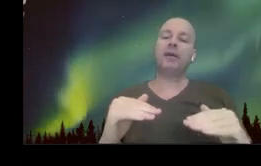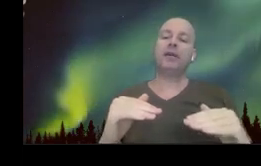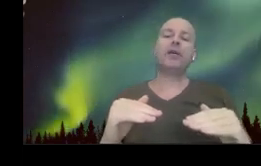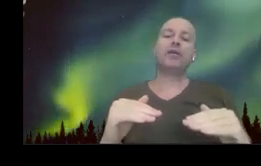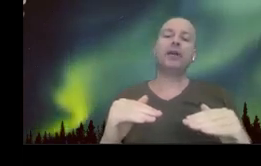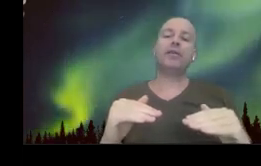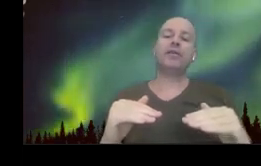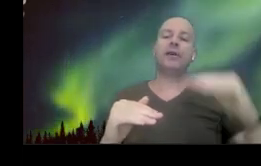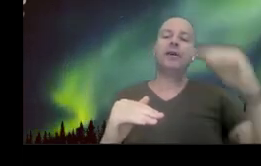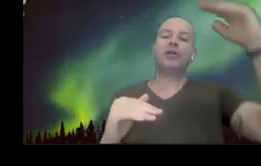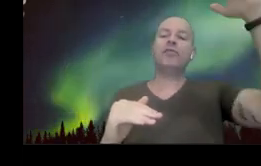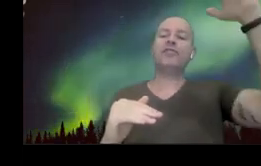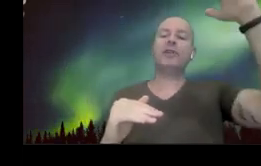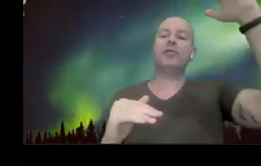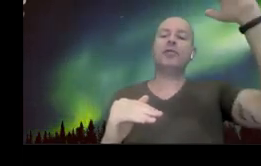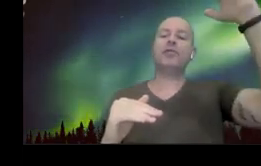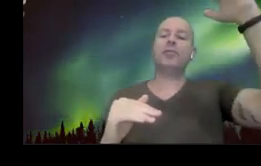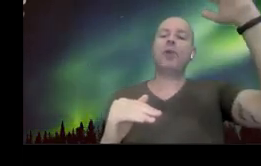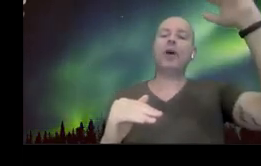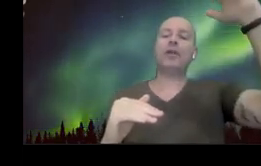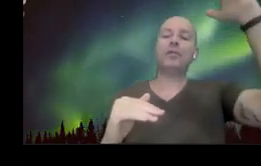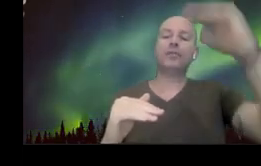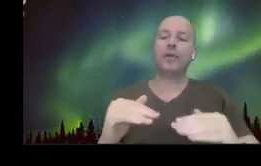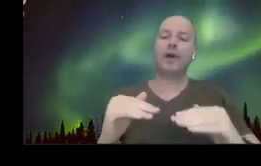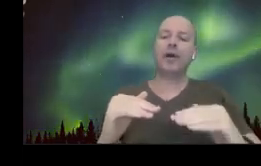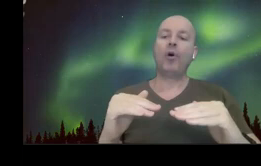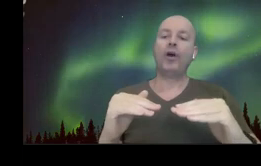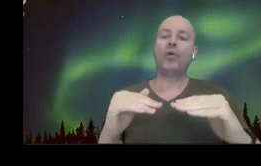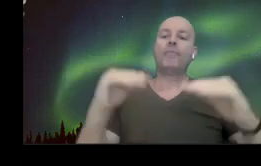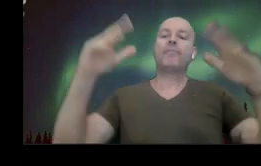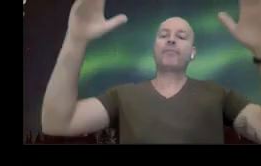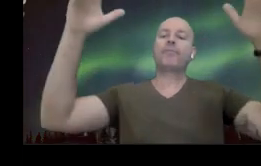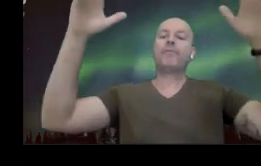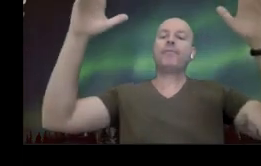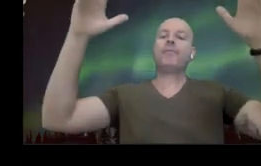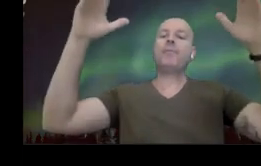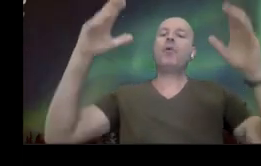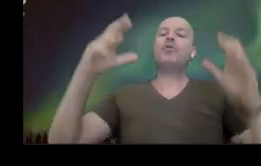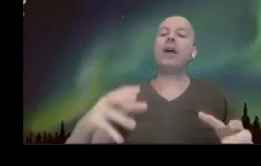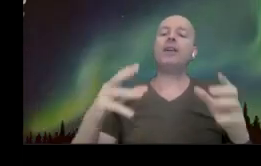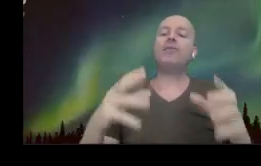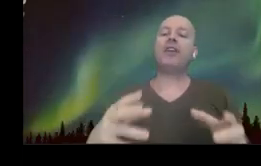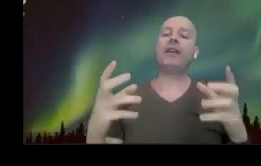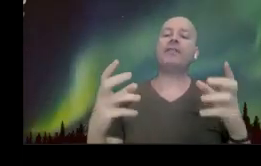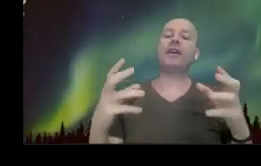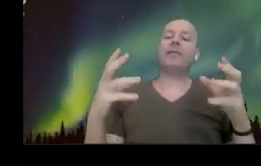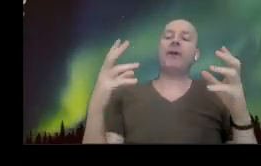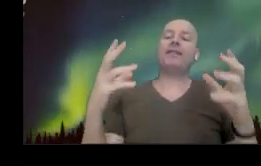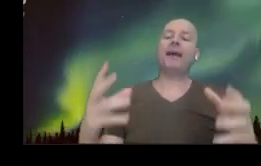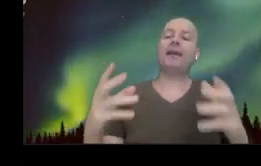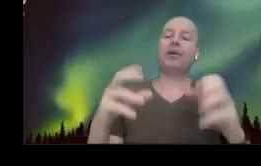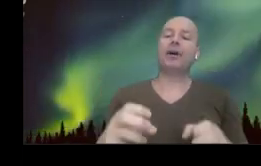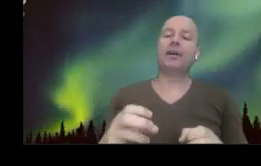100. O que que acontece? 900 morrem. Morreu? Para onde é que vai